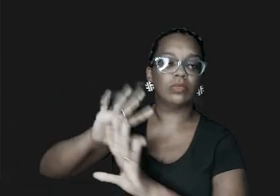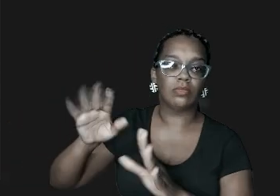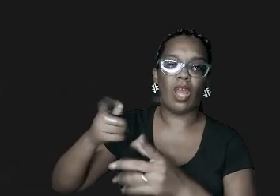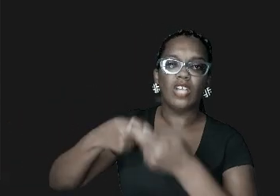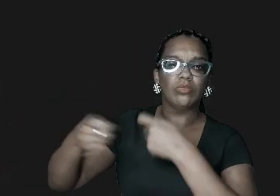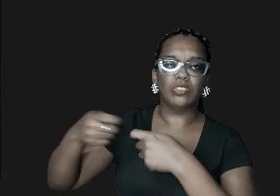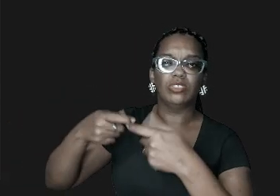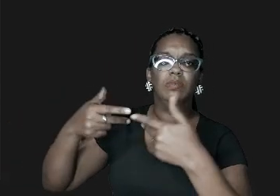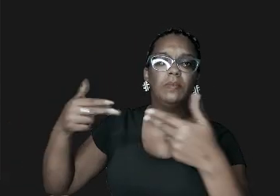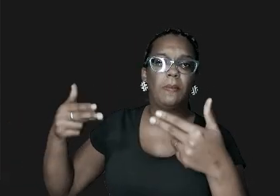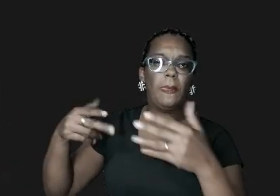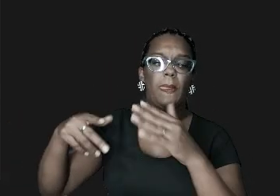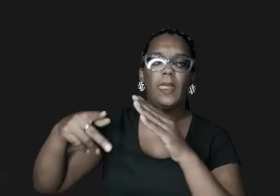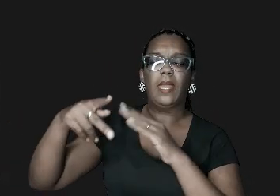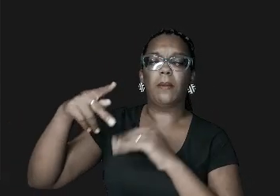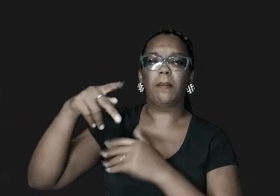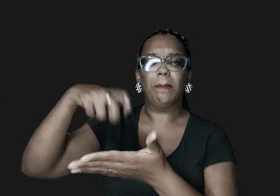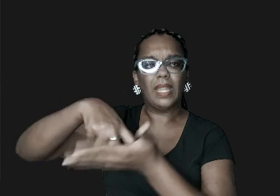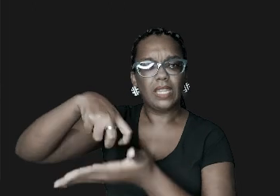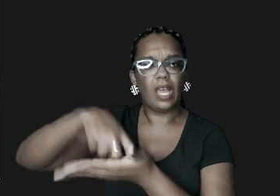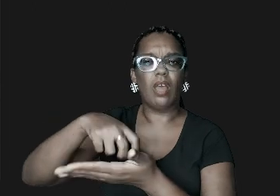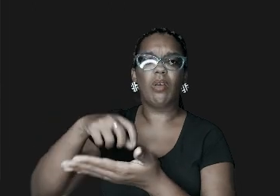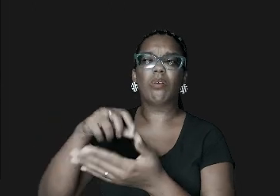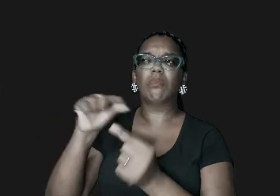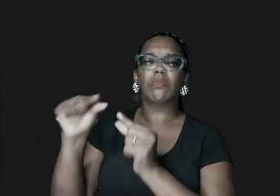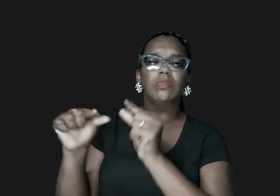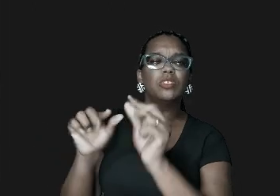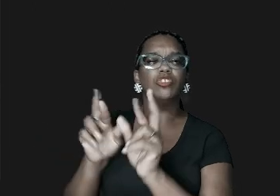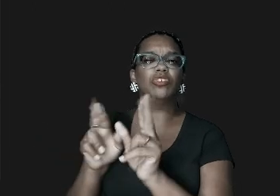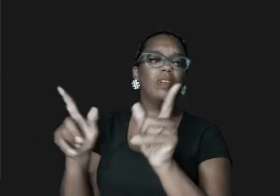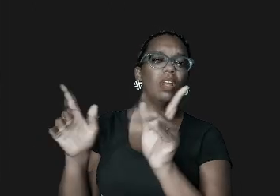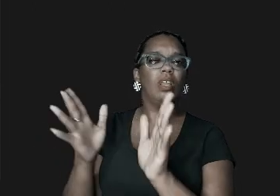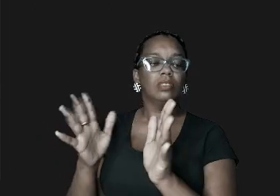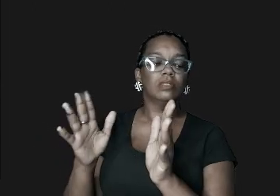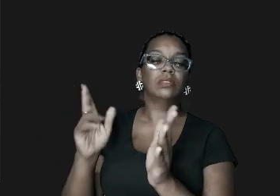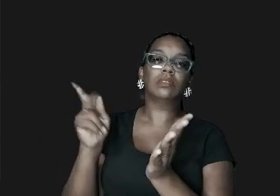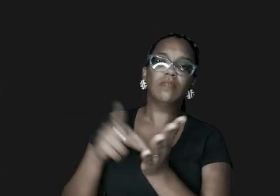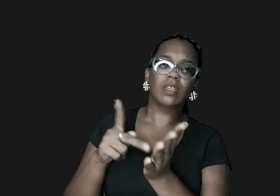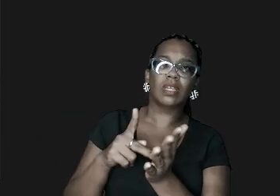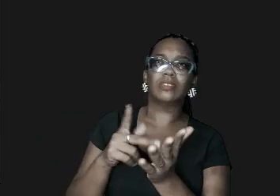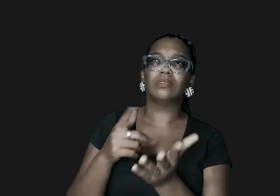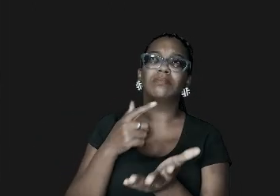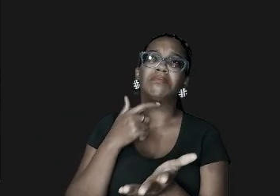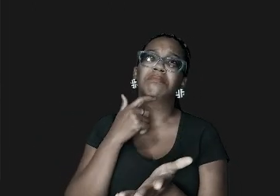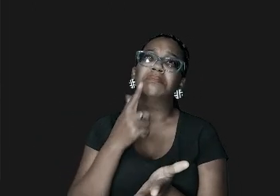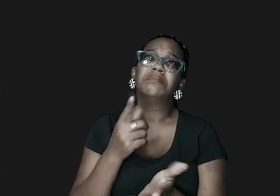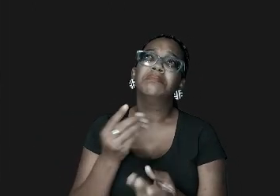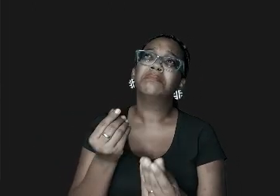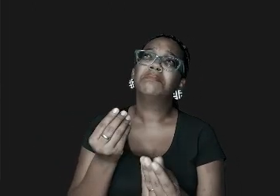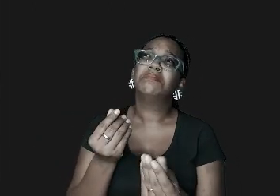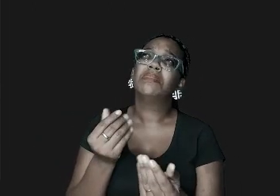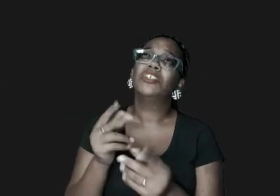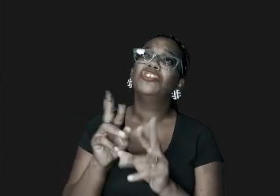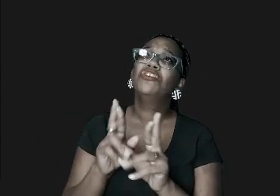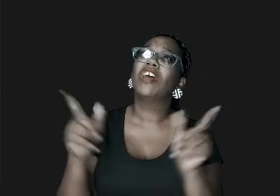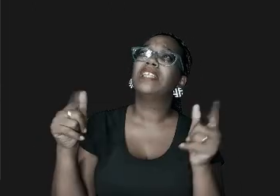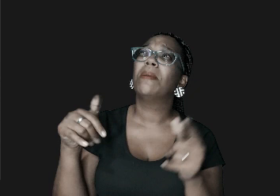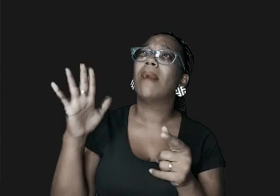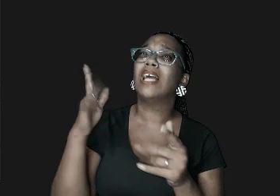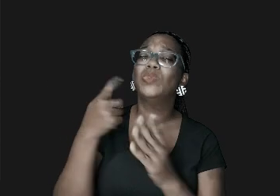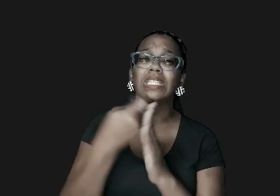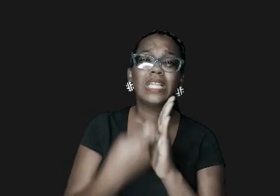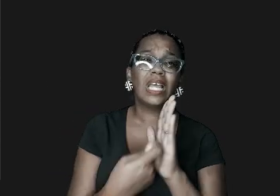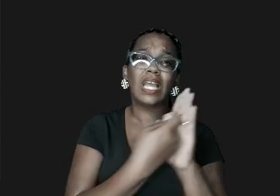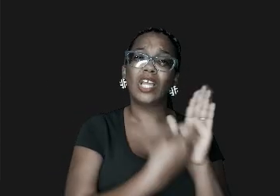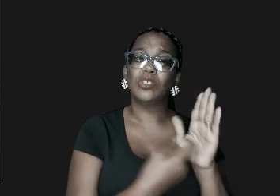pelos tipos né tipo tem uma tipo administrativo tem um tipo penal tem algumas pequenas diferenças ali que na verdade eu